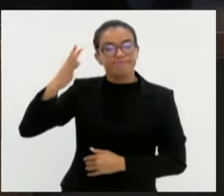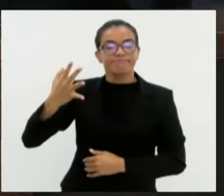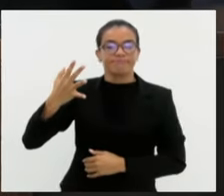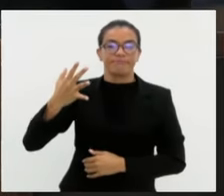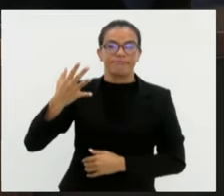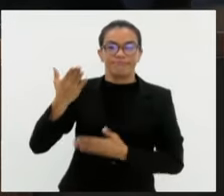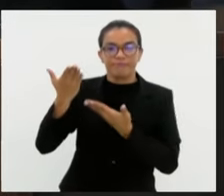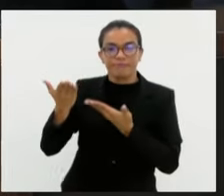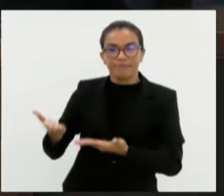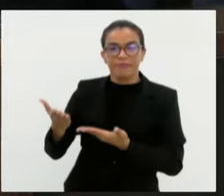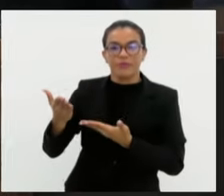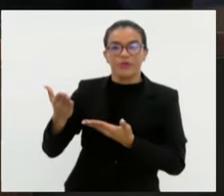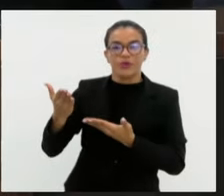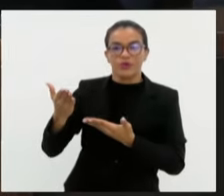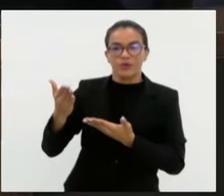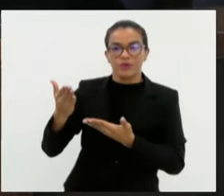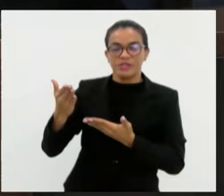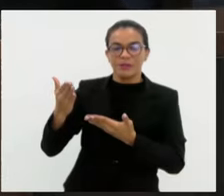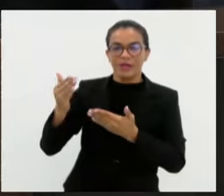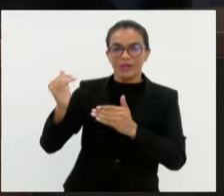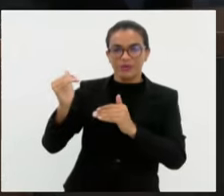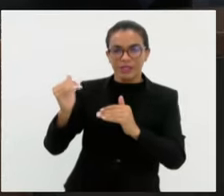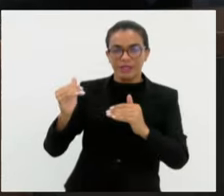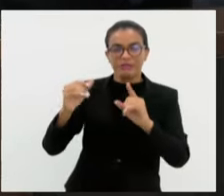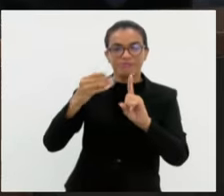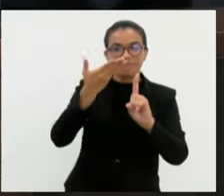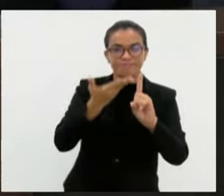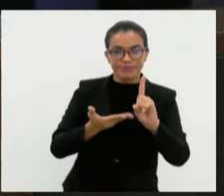excelentíssimo senhor desembargador Benedito